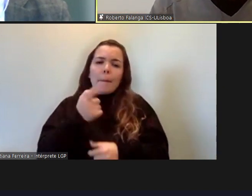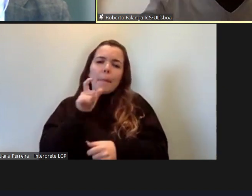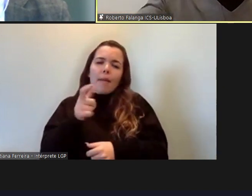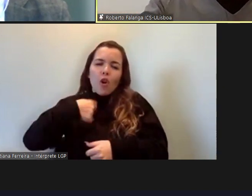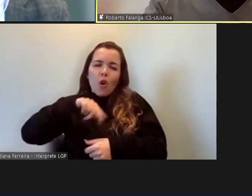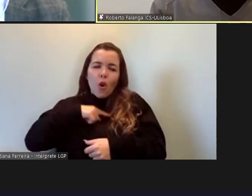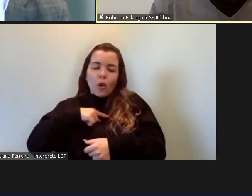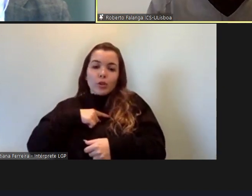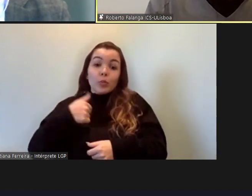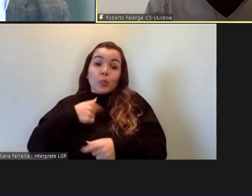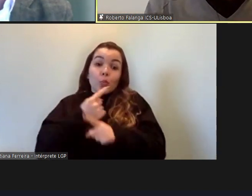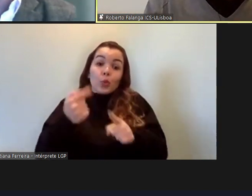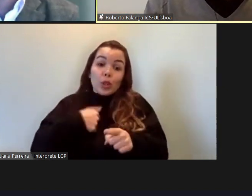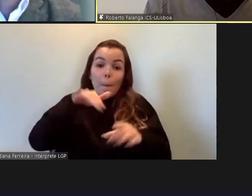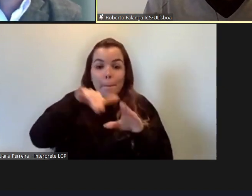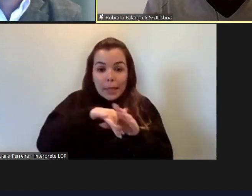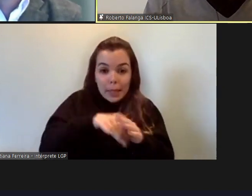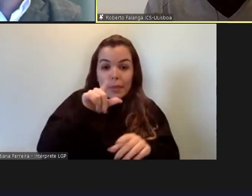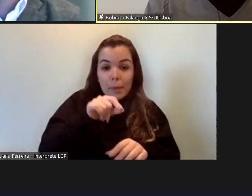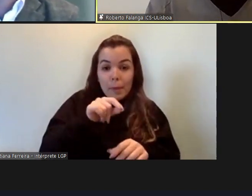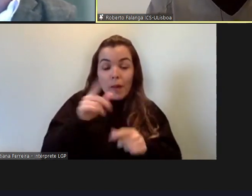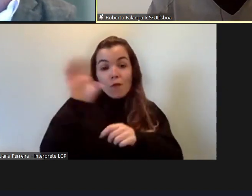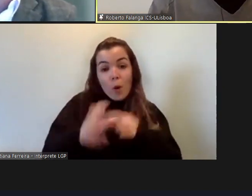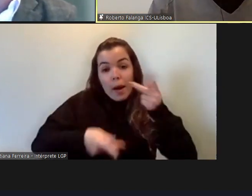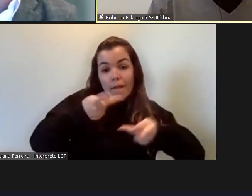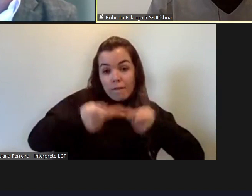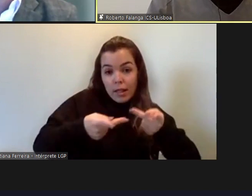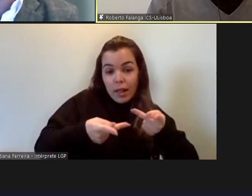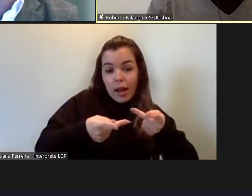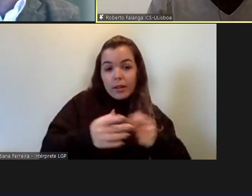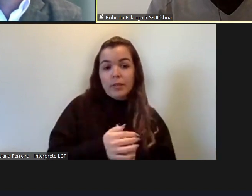Câmara Municipal, eu participei como avaliador desta iniciativa.